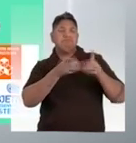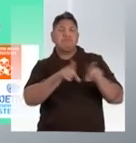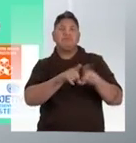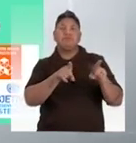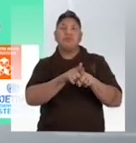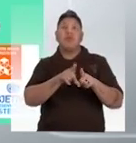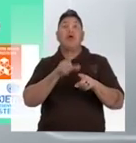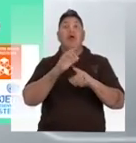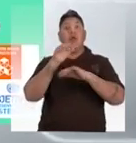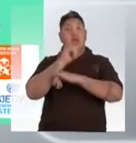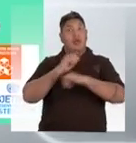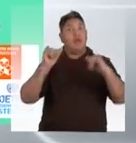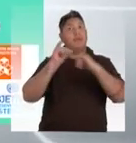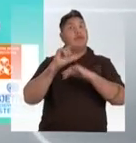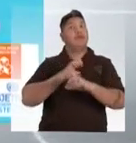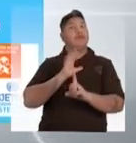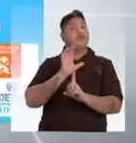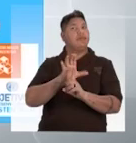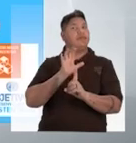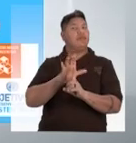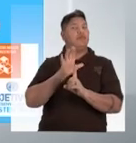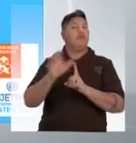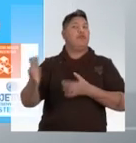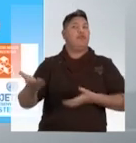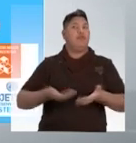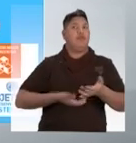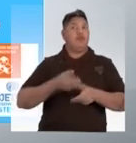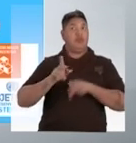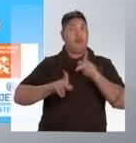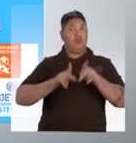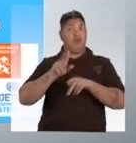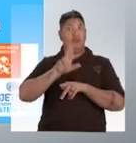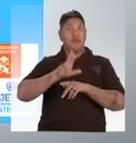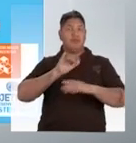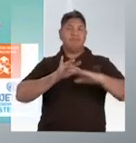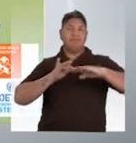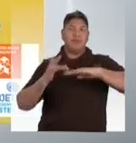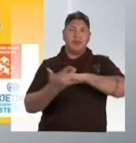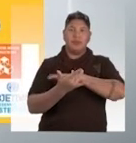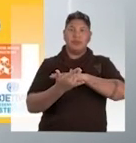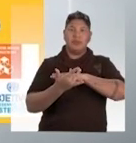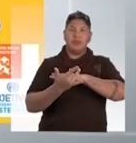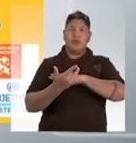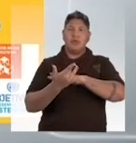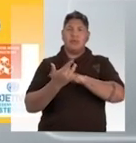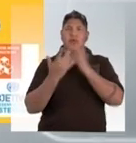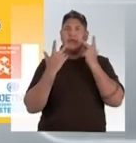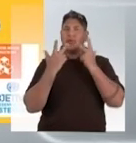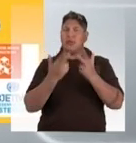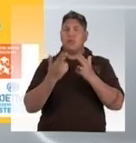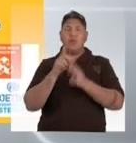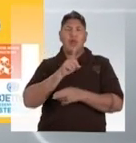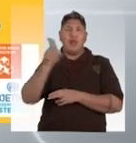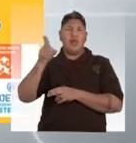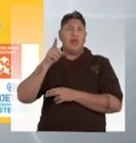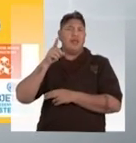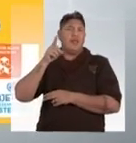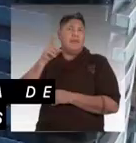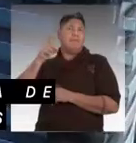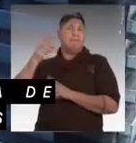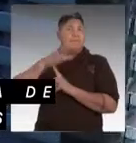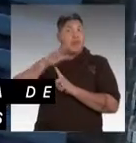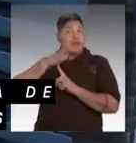Campanhas também têm incentivado servidores e o público em geral por meio das redes sociais, como no MPT na